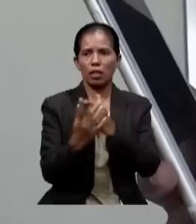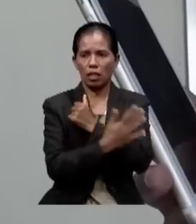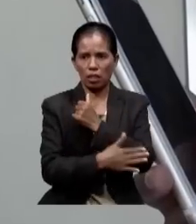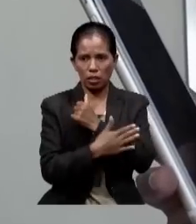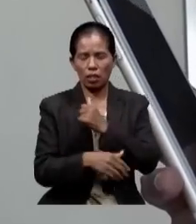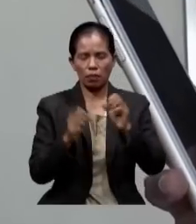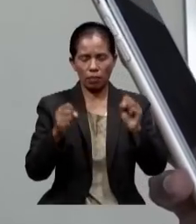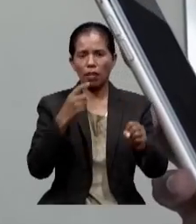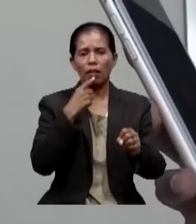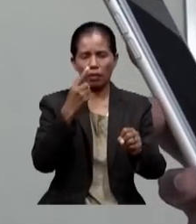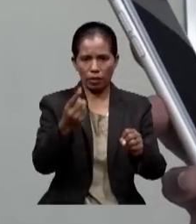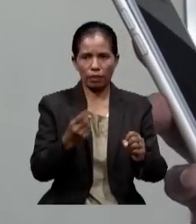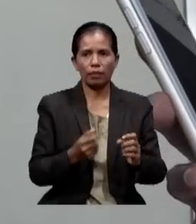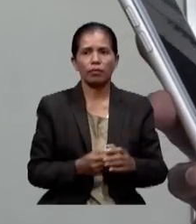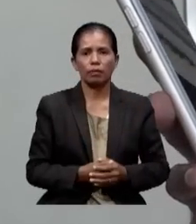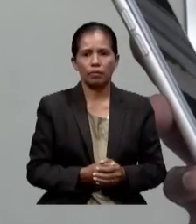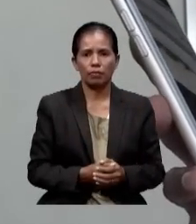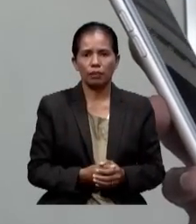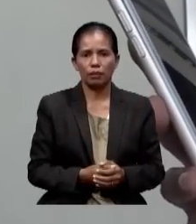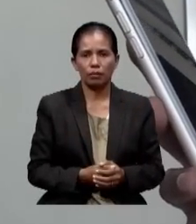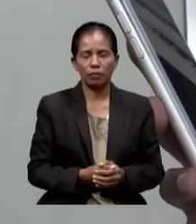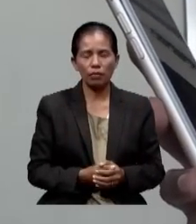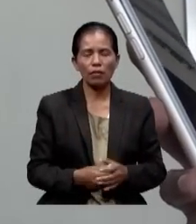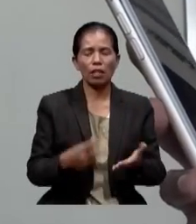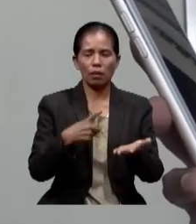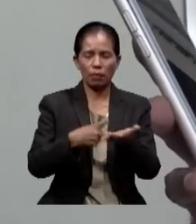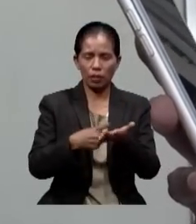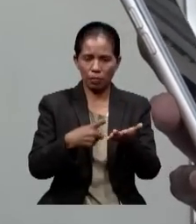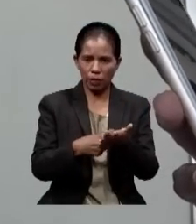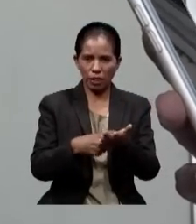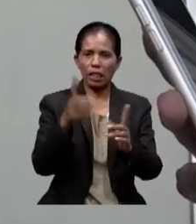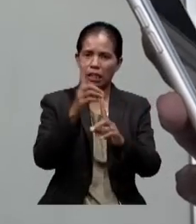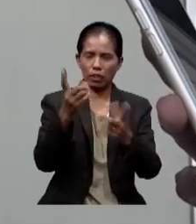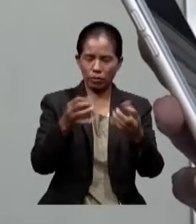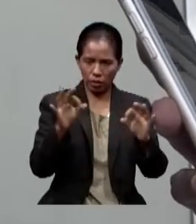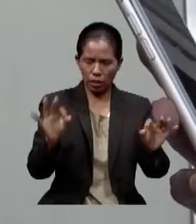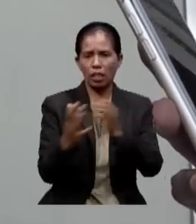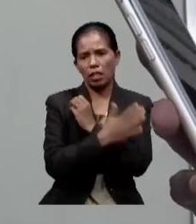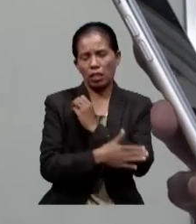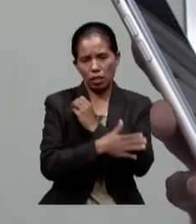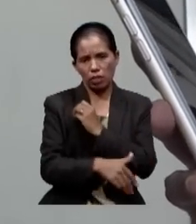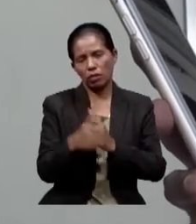bele considera kata be passaporte ida mate ou não ne nação sirve